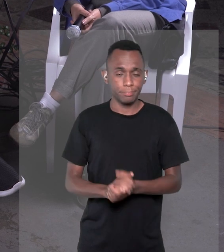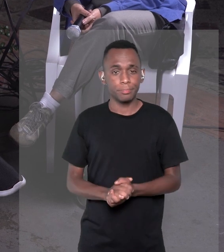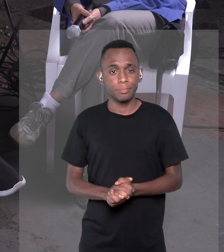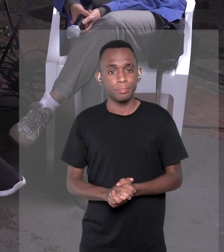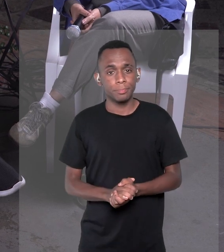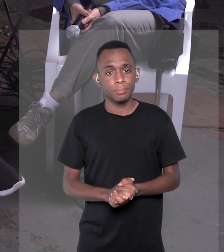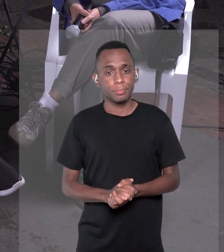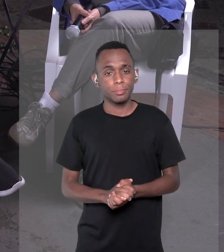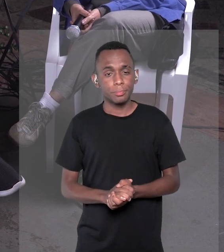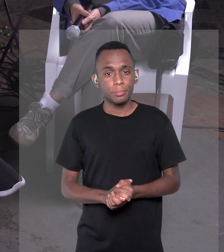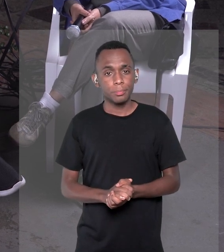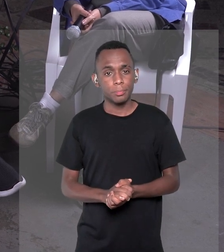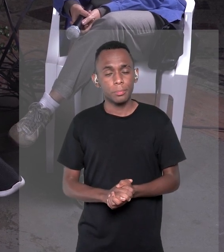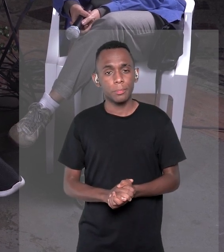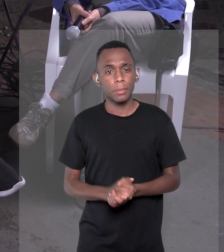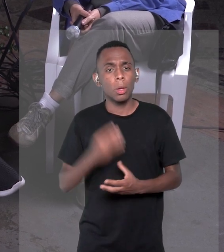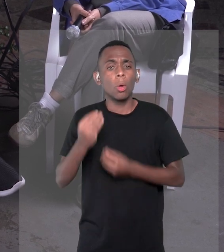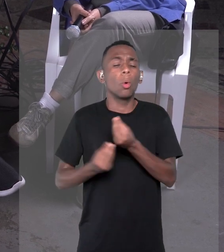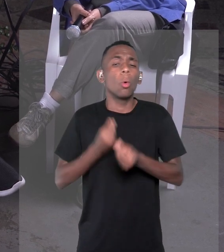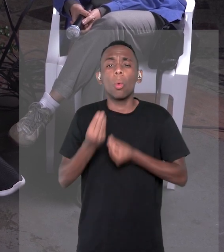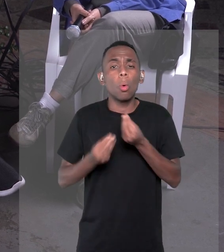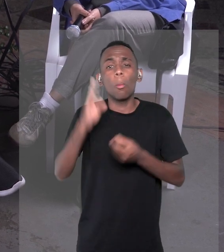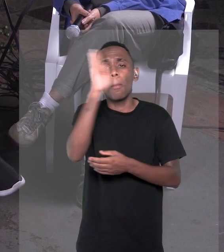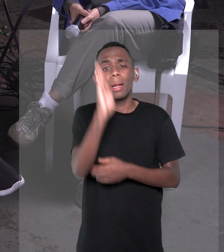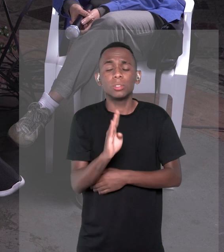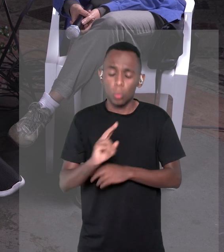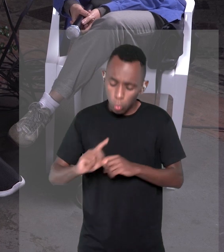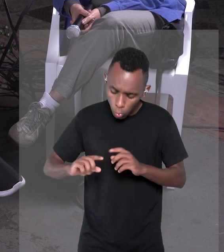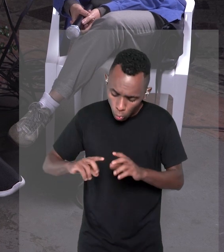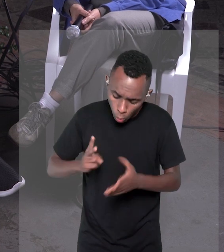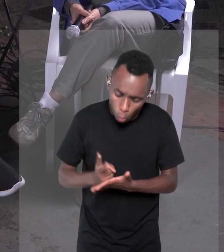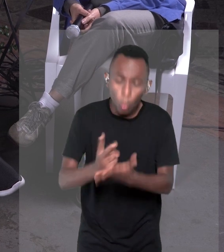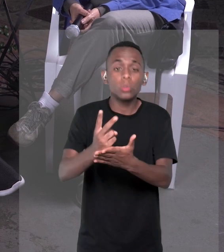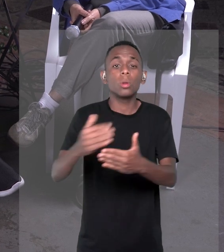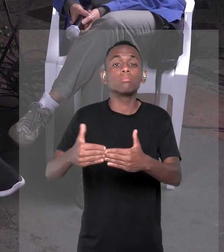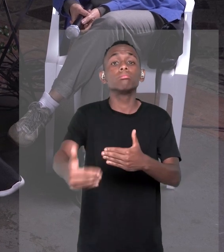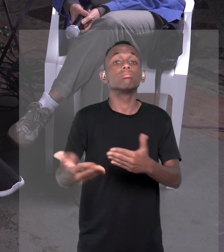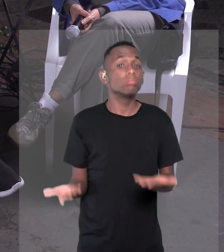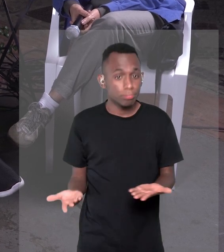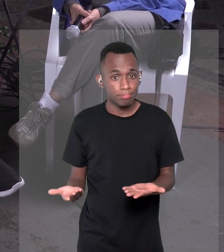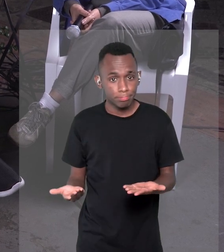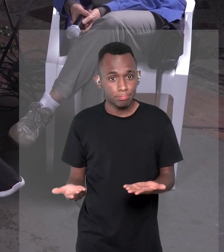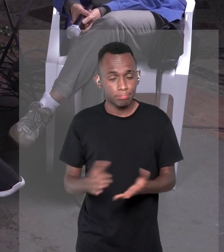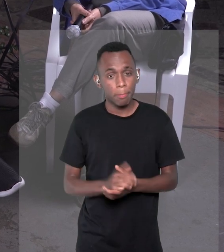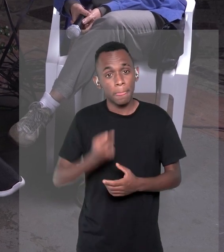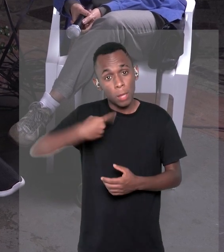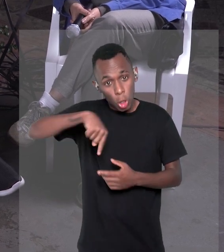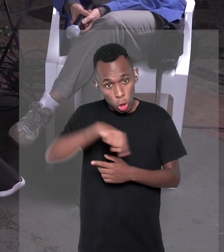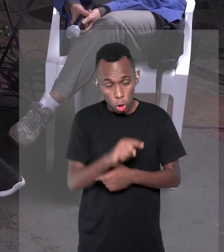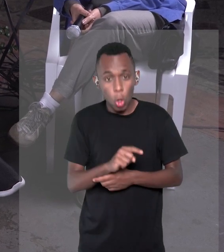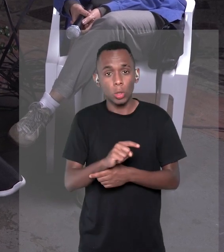Como é que ele vai continuar daqui para frente? Nós passamos por um sobressalto